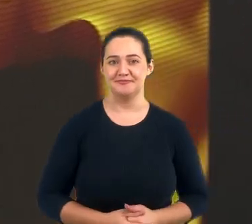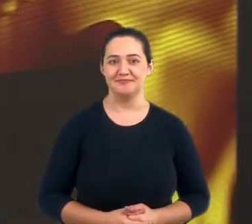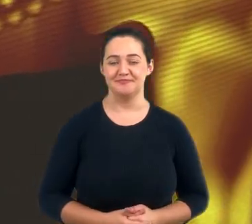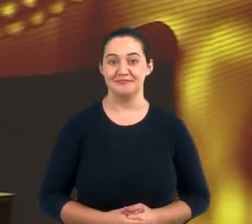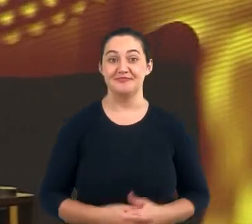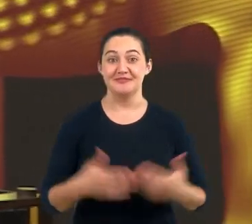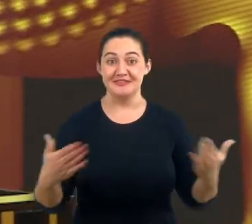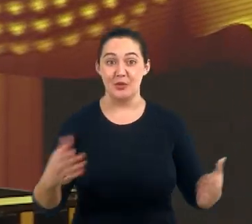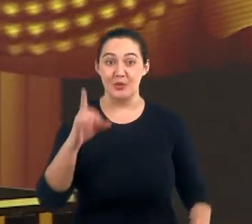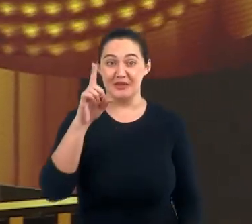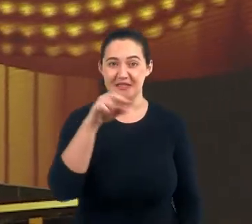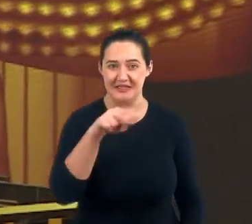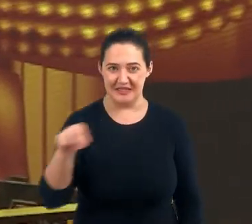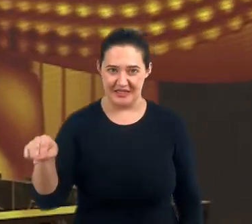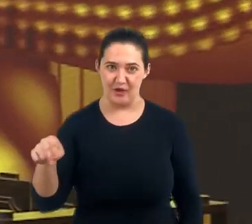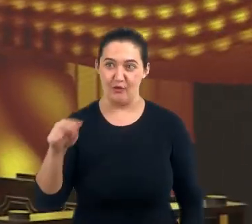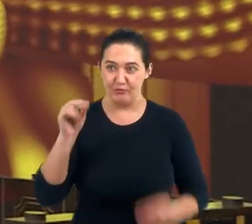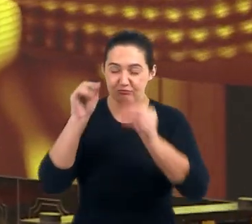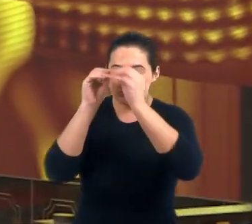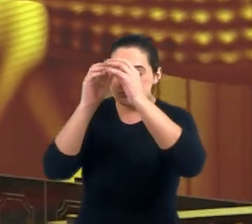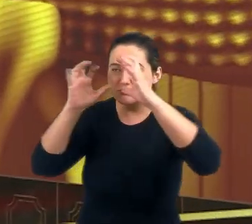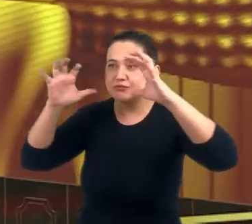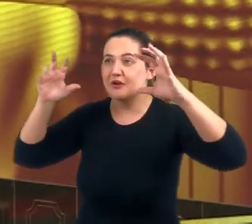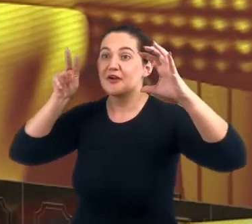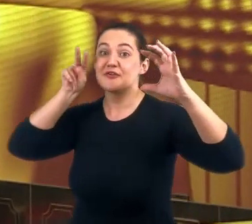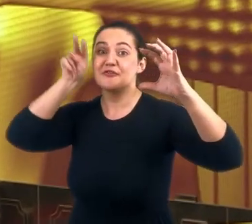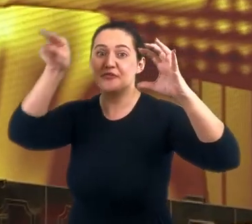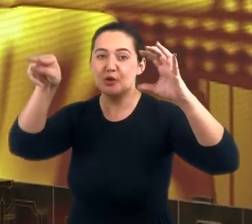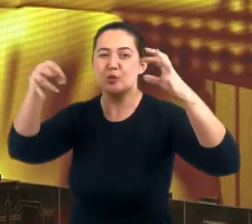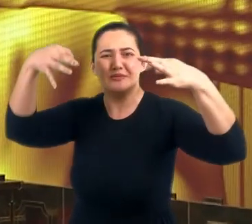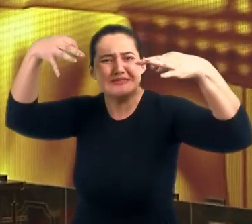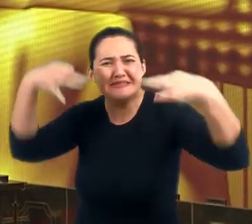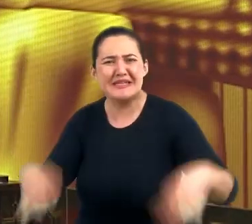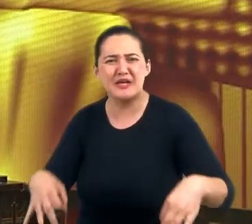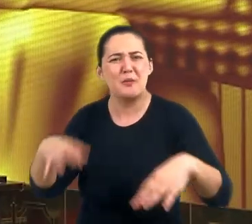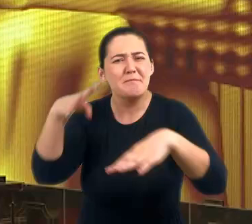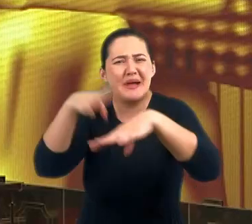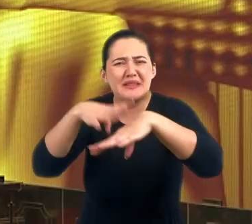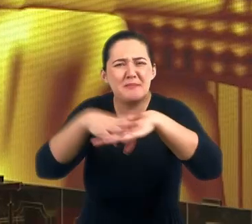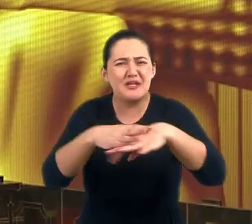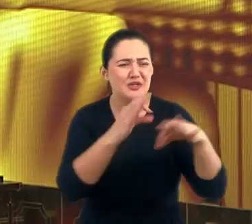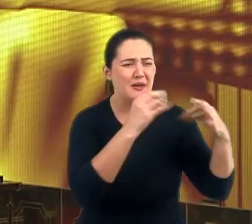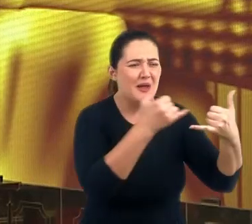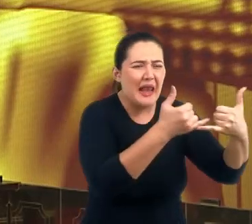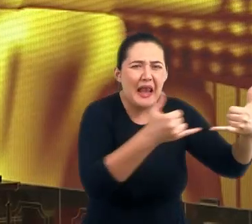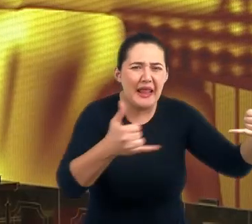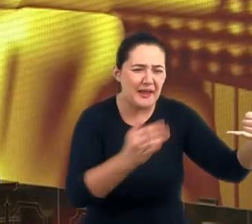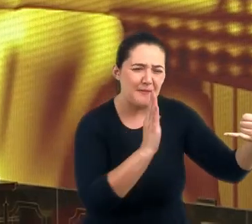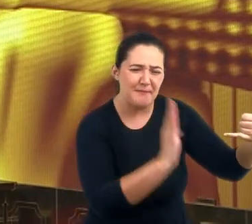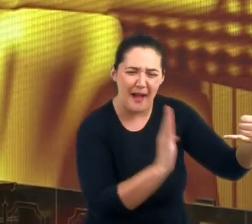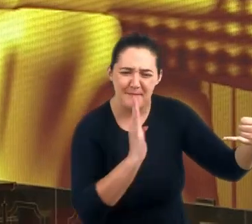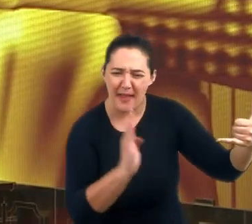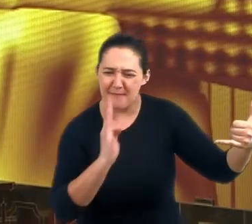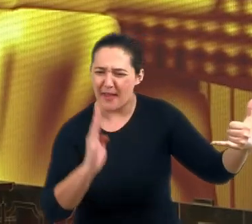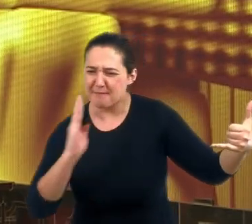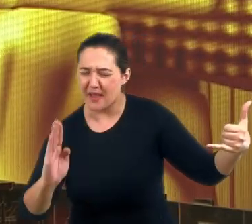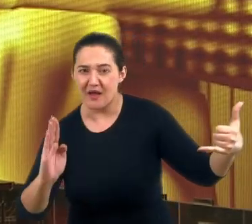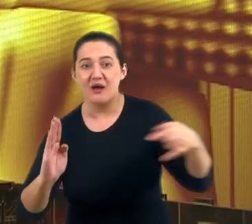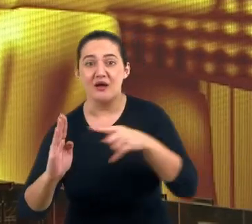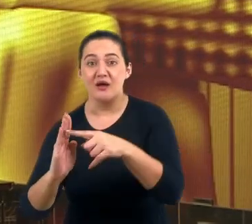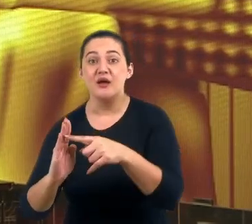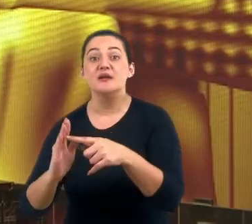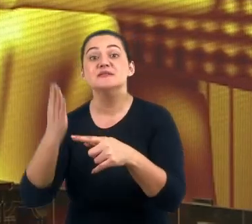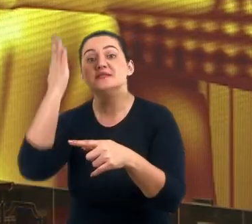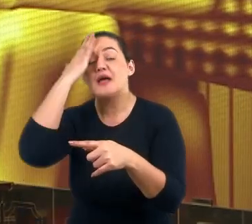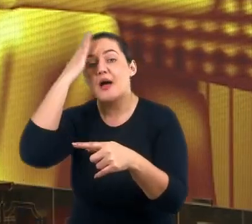Daniel, portanto, viu, e para mim isso é incrível, ele viu com precisão matemática quando Jesus lançaria a sua missão como